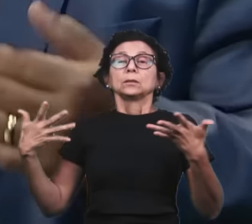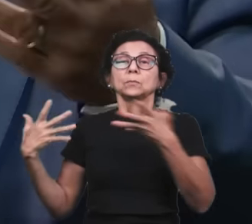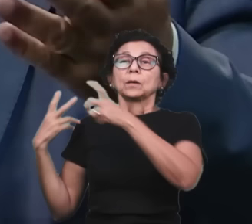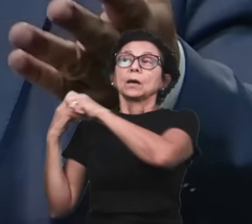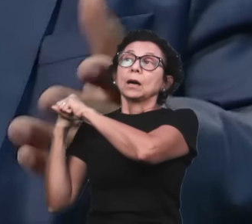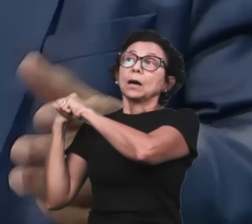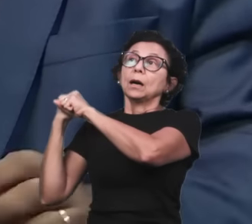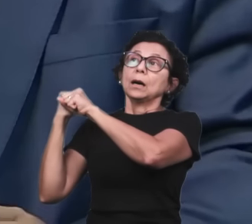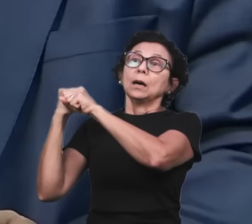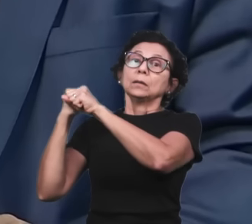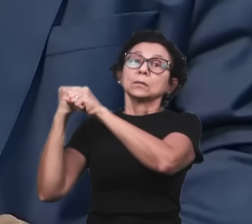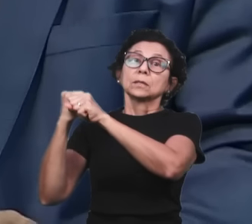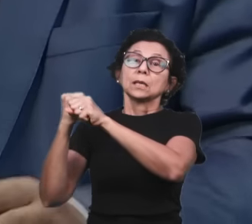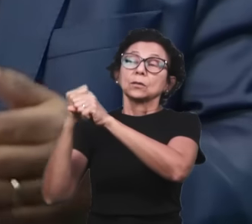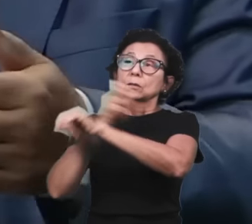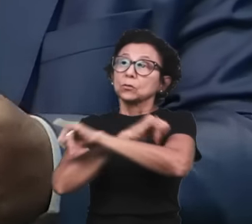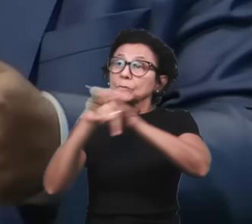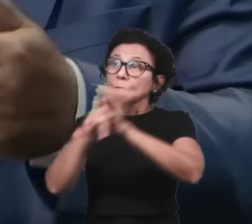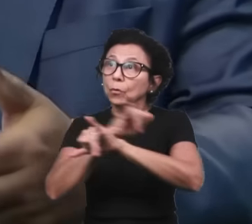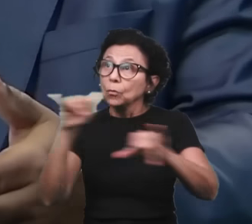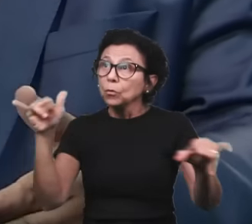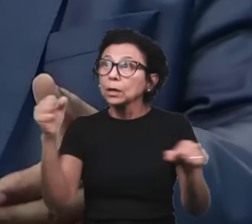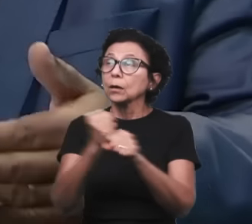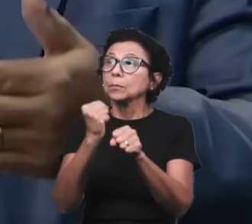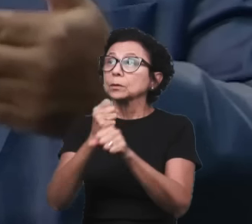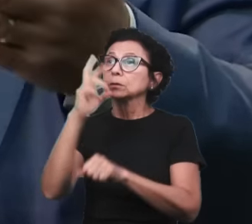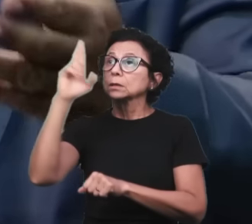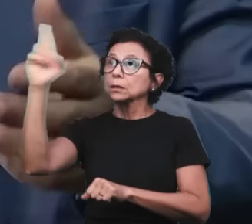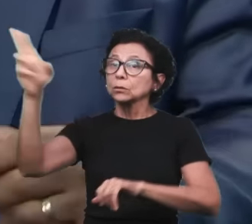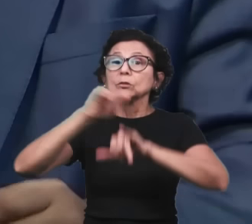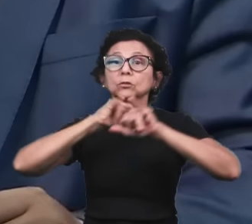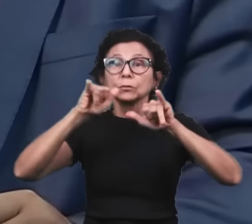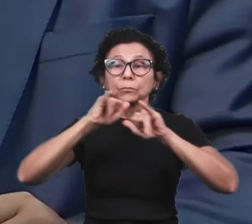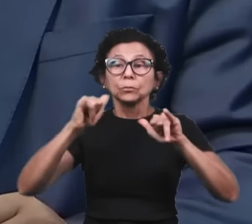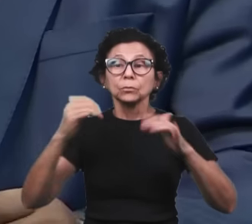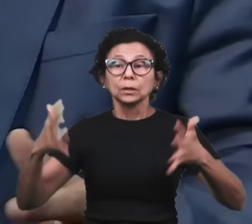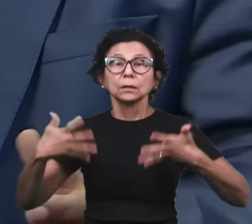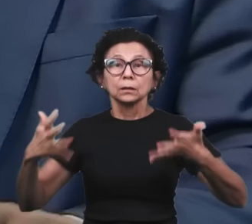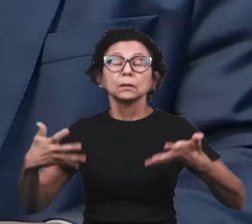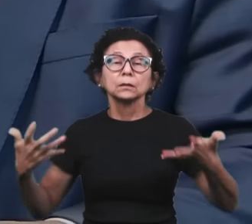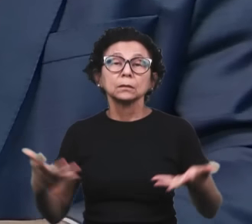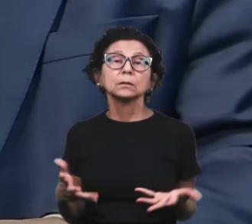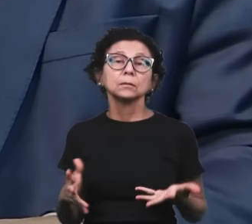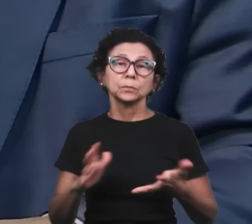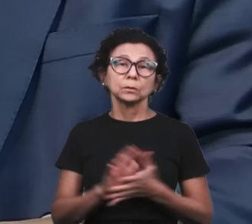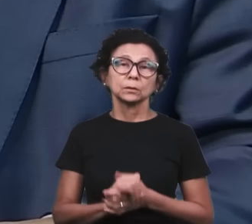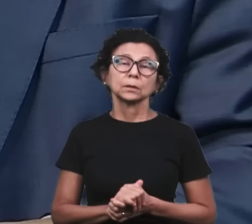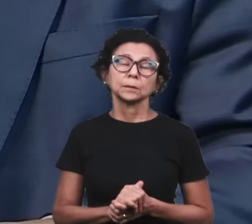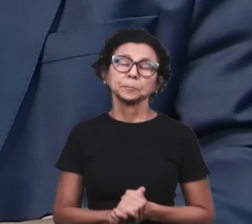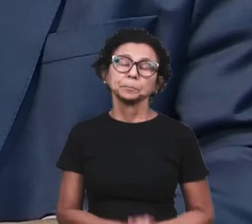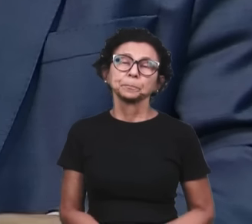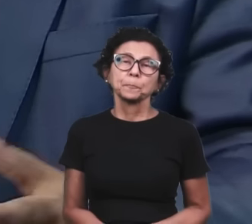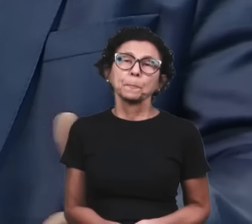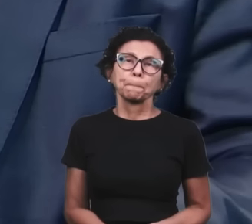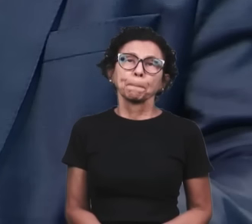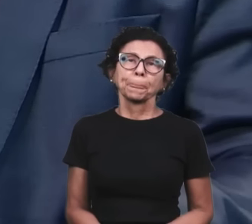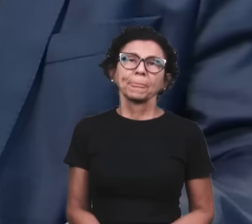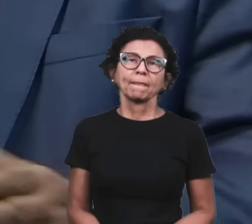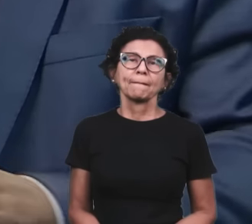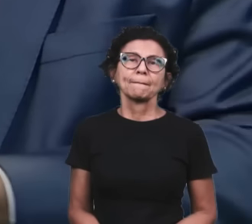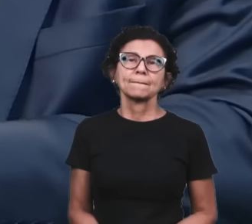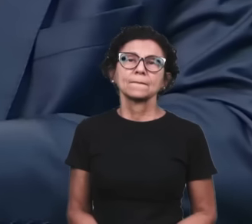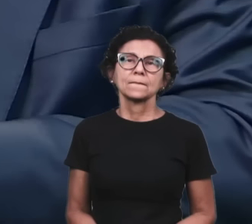notifica, faze-a conhecida, a oração profética, né, de Abacuque pela obra do Espírito Santo.